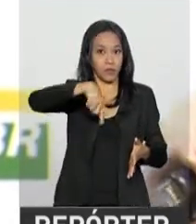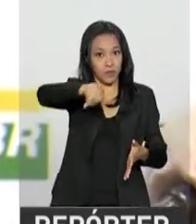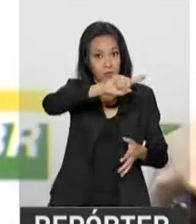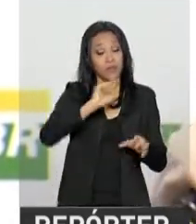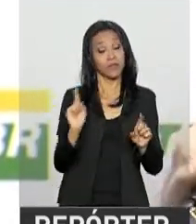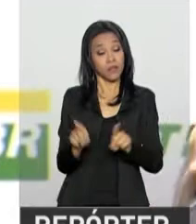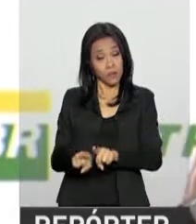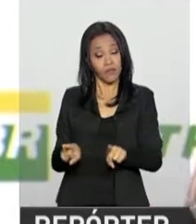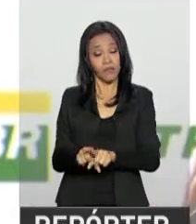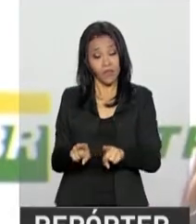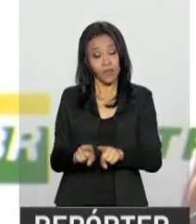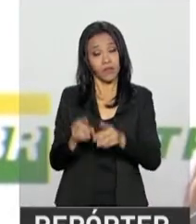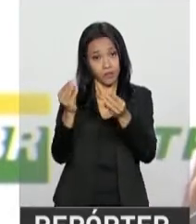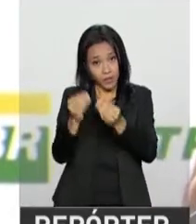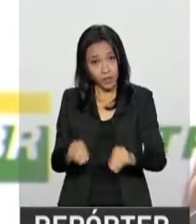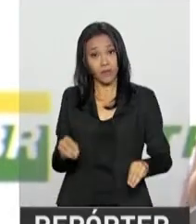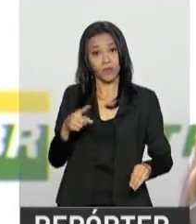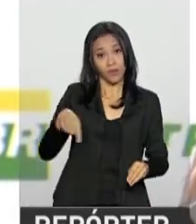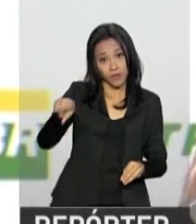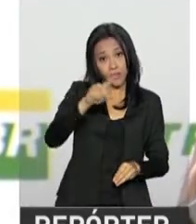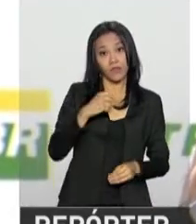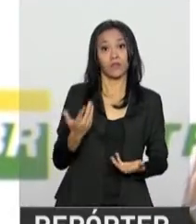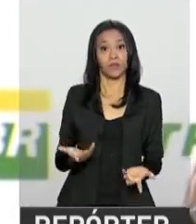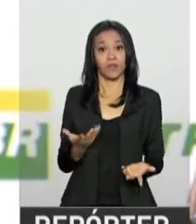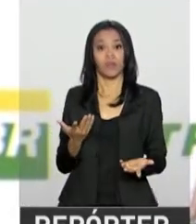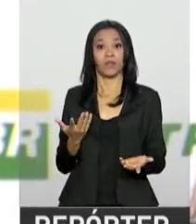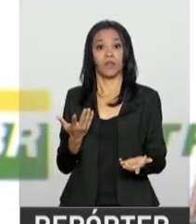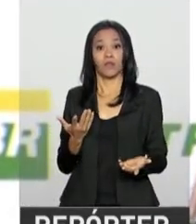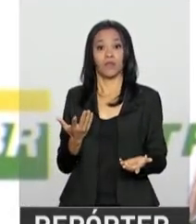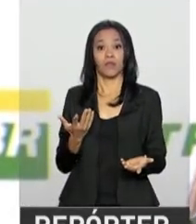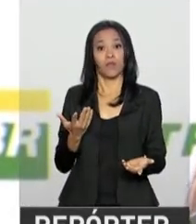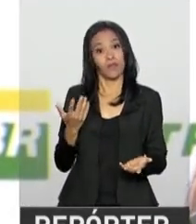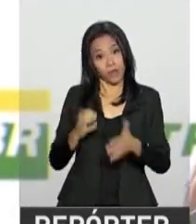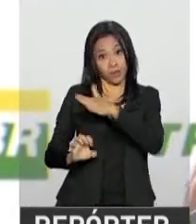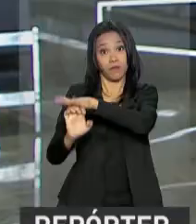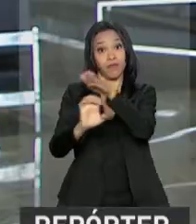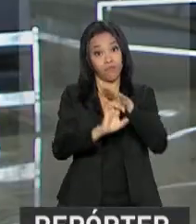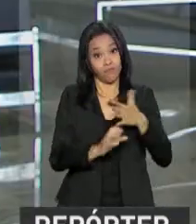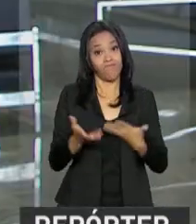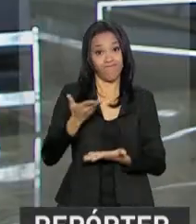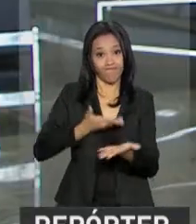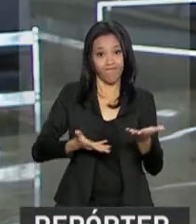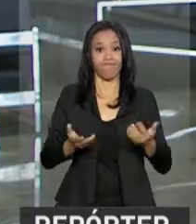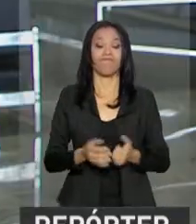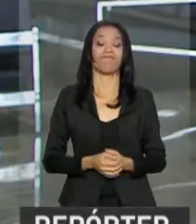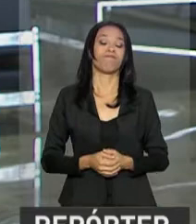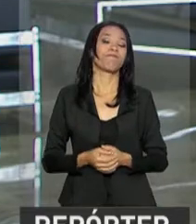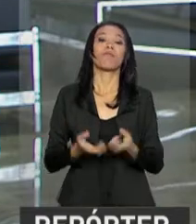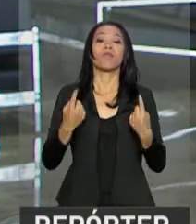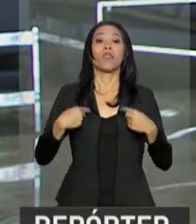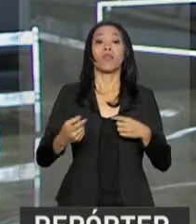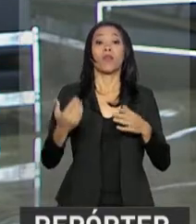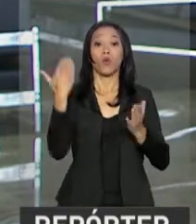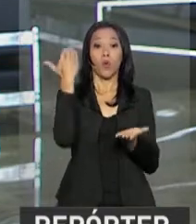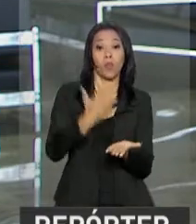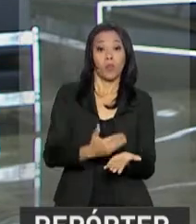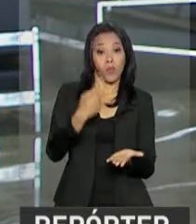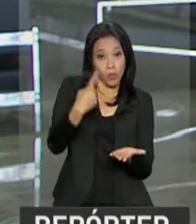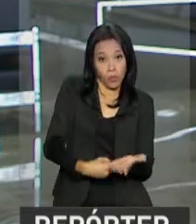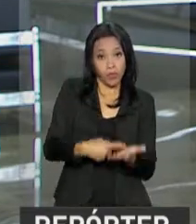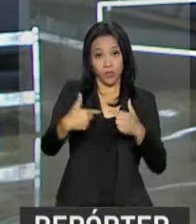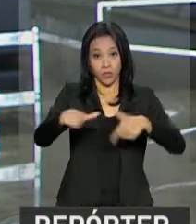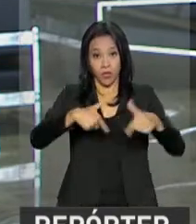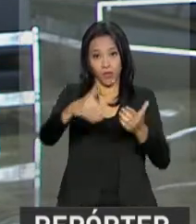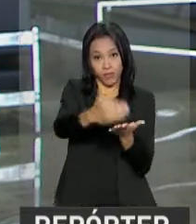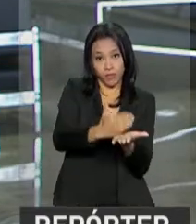própria a a azul com as contratações a nossa própria empresa voltando à agenda do presidente michel temer e